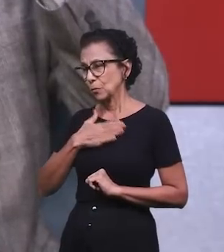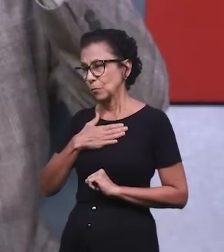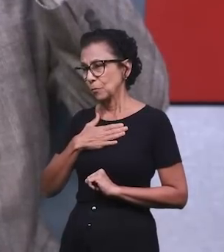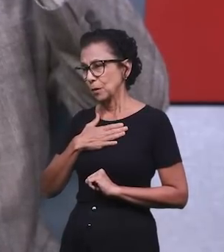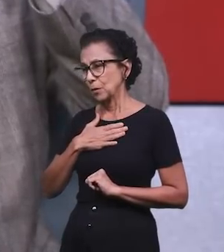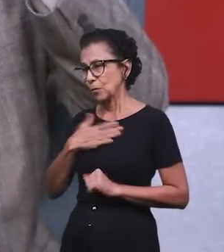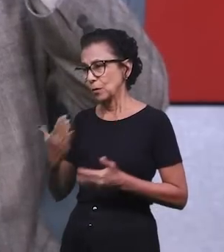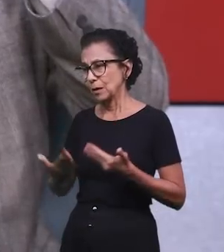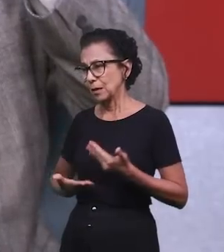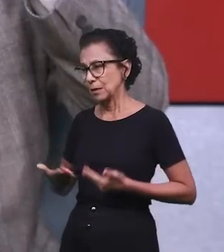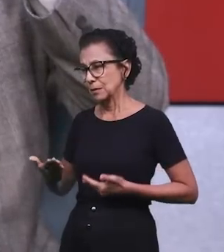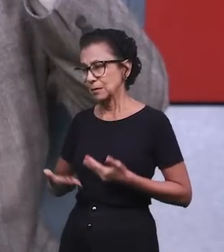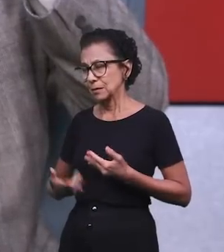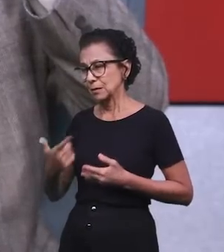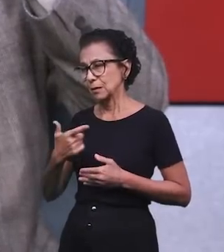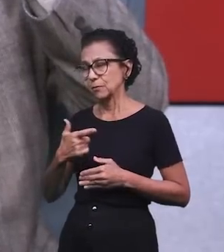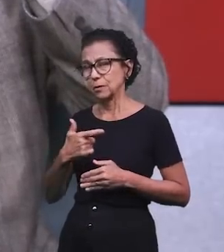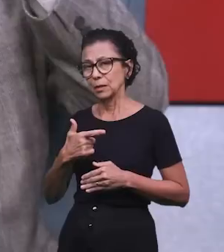vai ser curado.